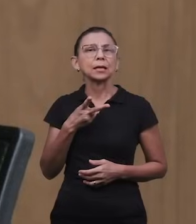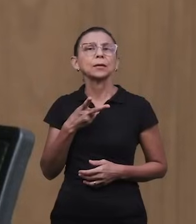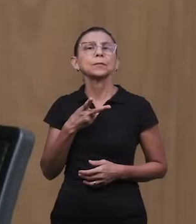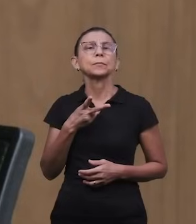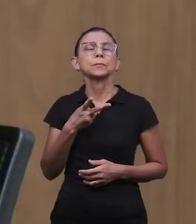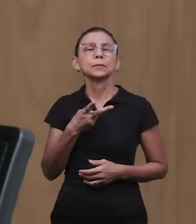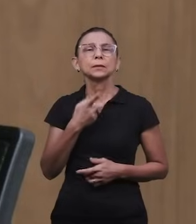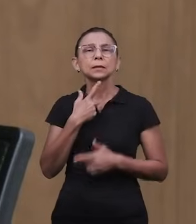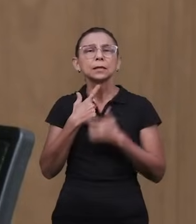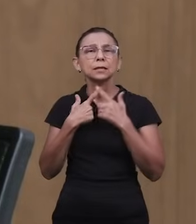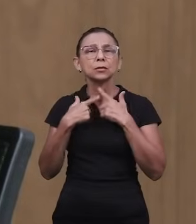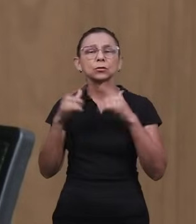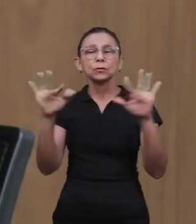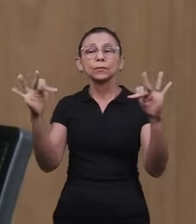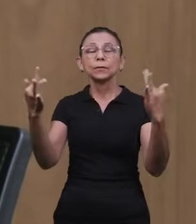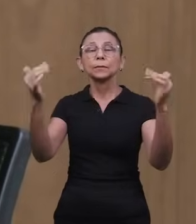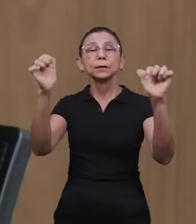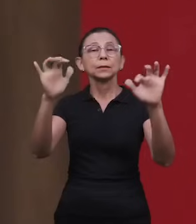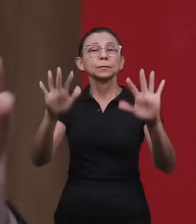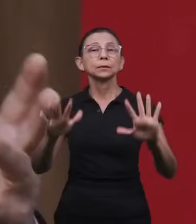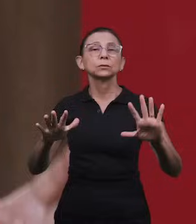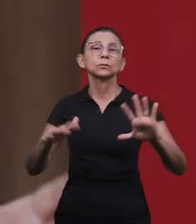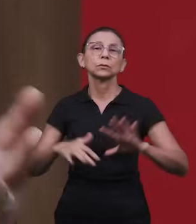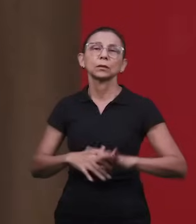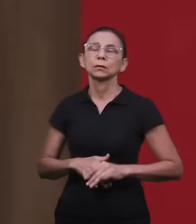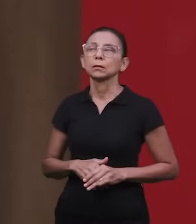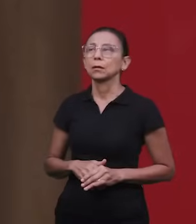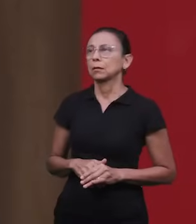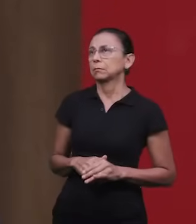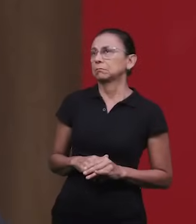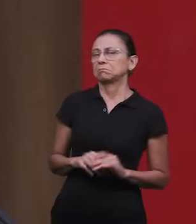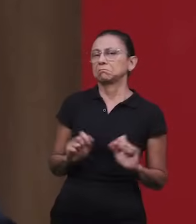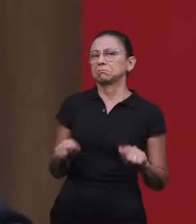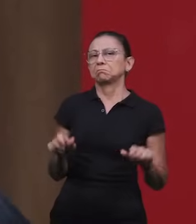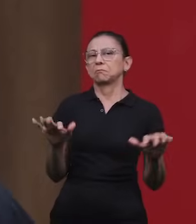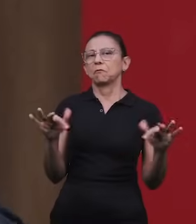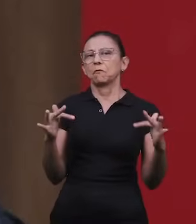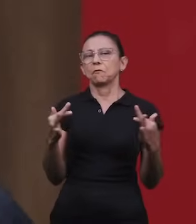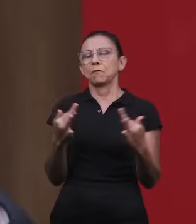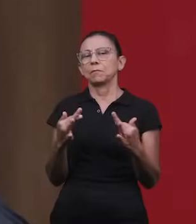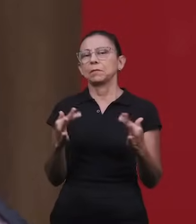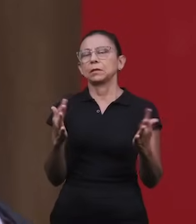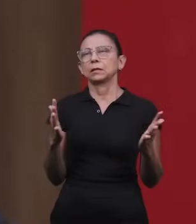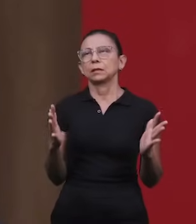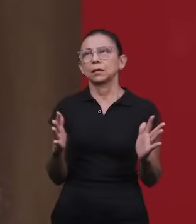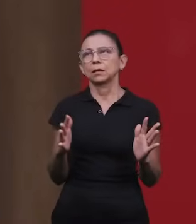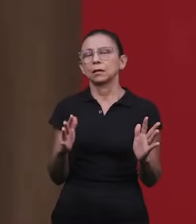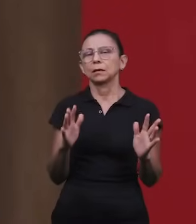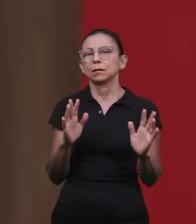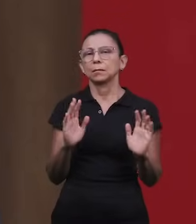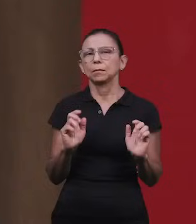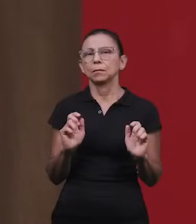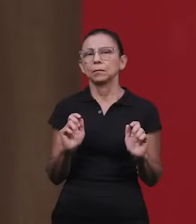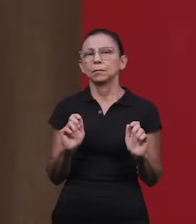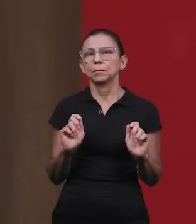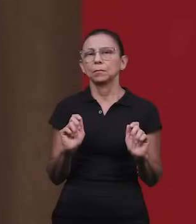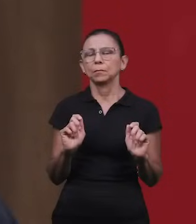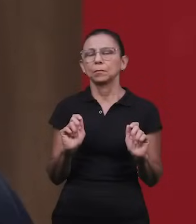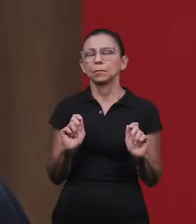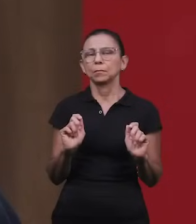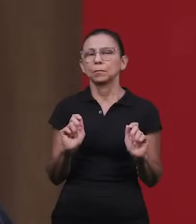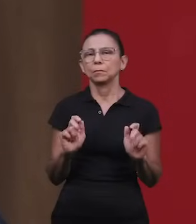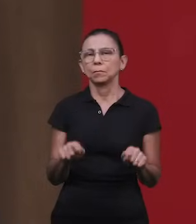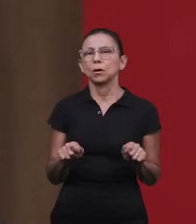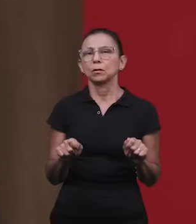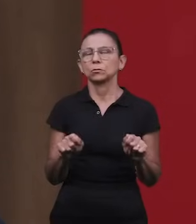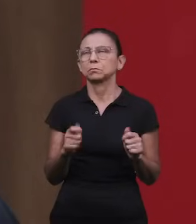o interesse de abençoar a família. Por isso que ele fala, Abraão, quando você fala família, você fala povos, nações, assim, a expressão ela é mais ampla.